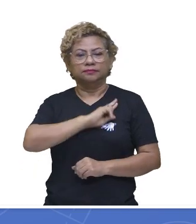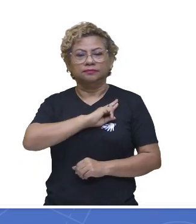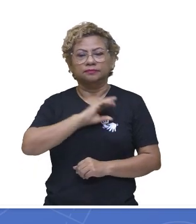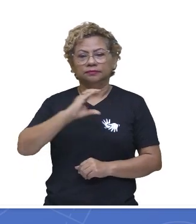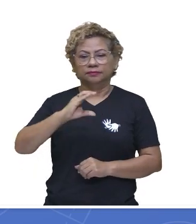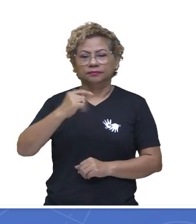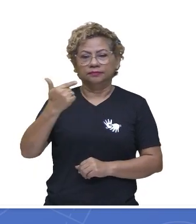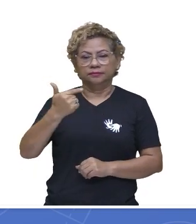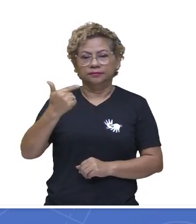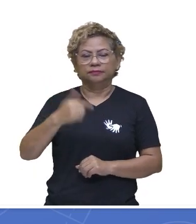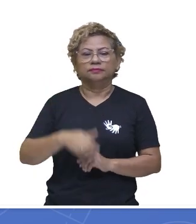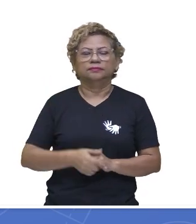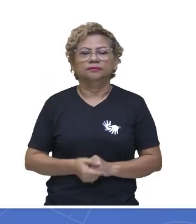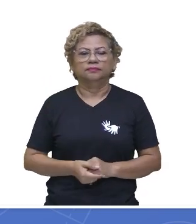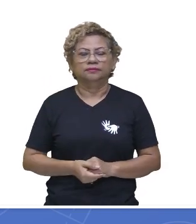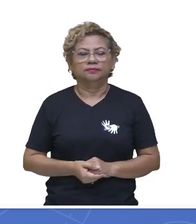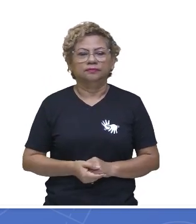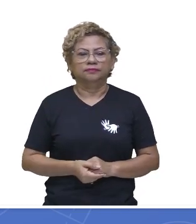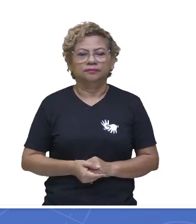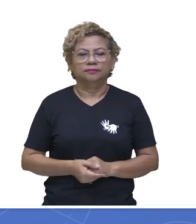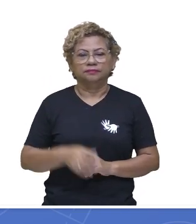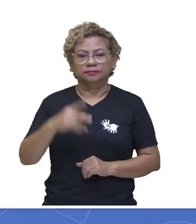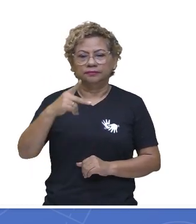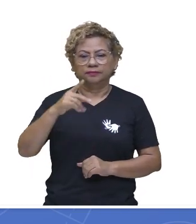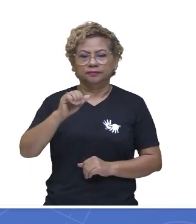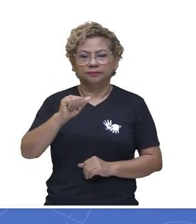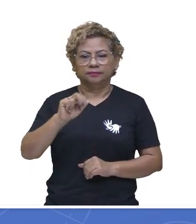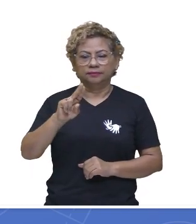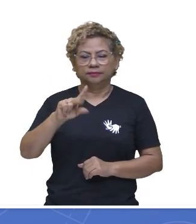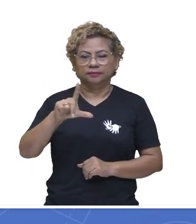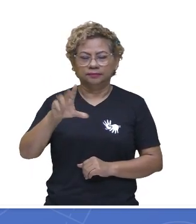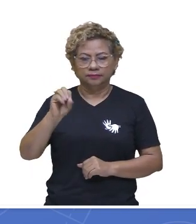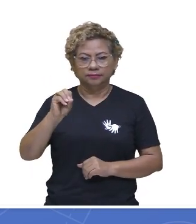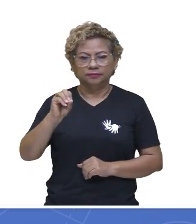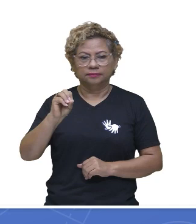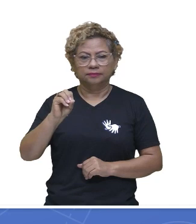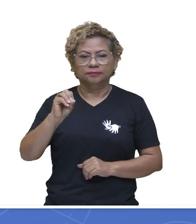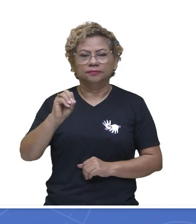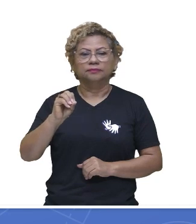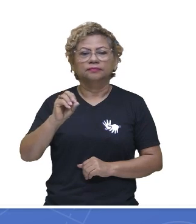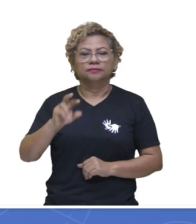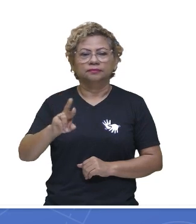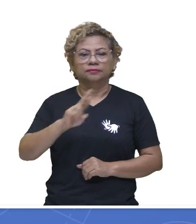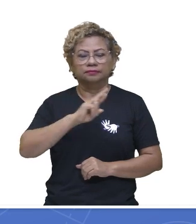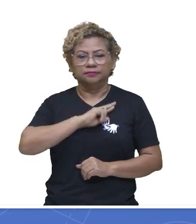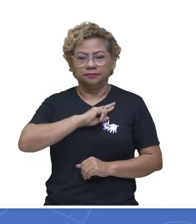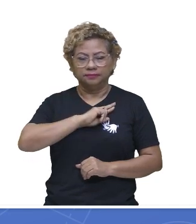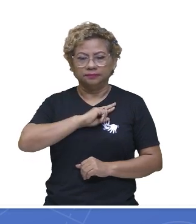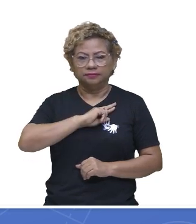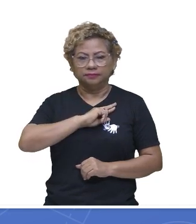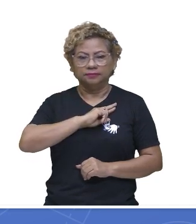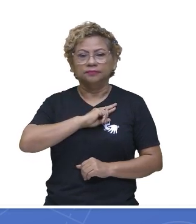para baixo. O Paulo colocou 2, letra D.